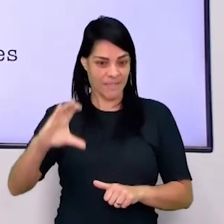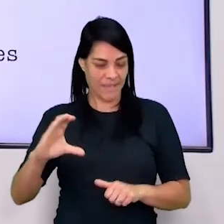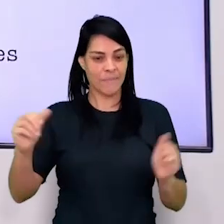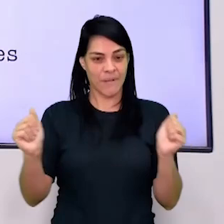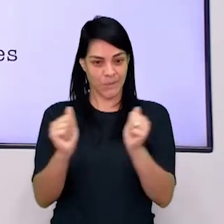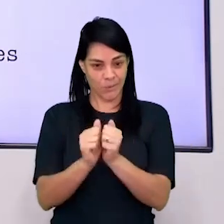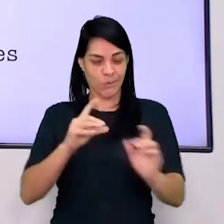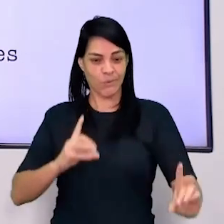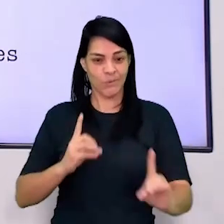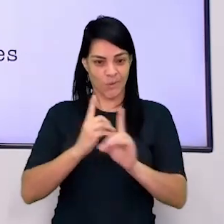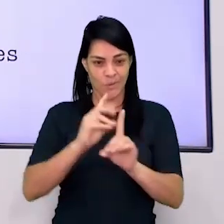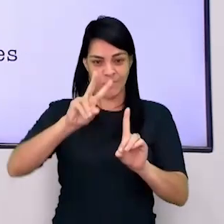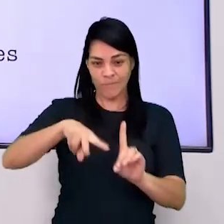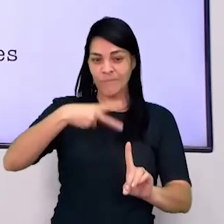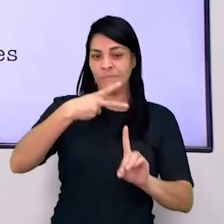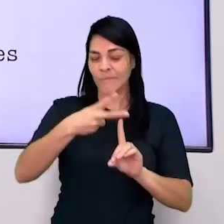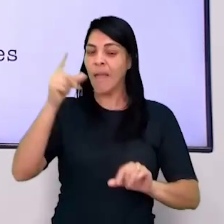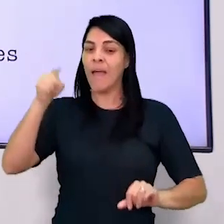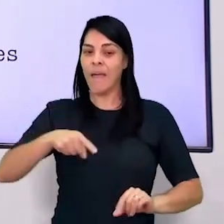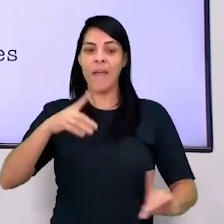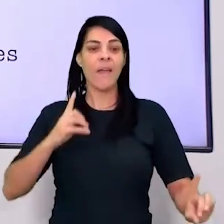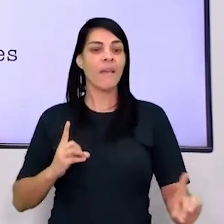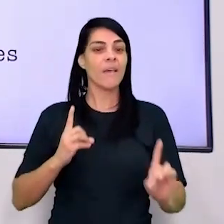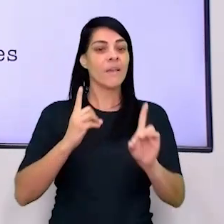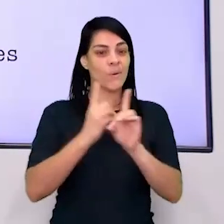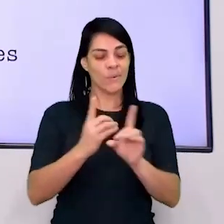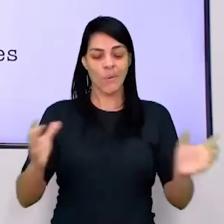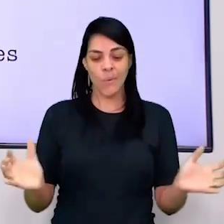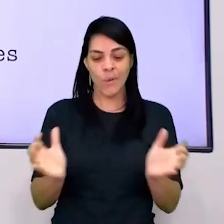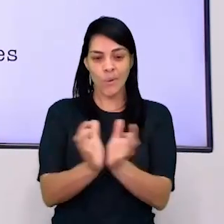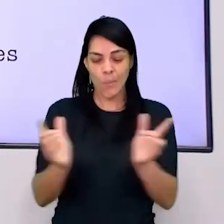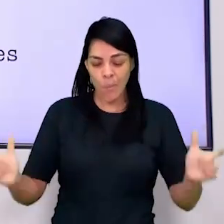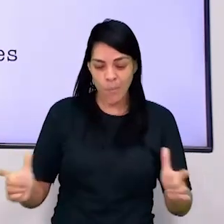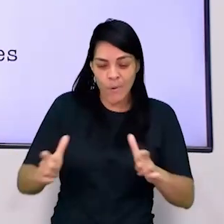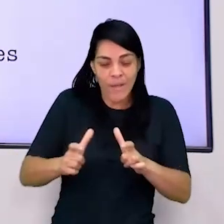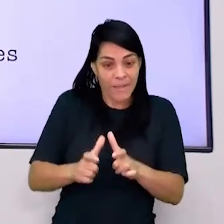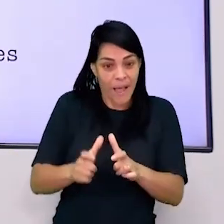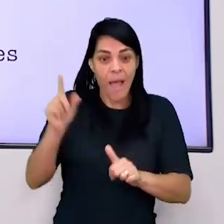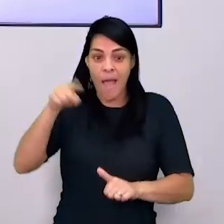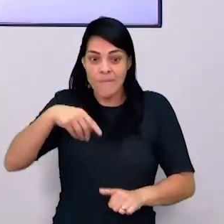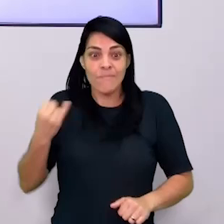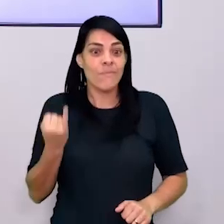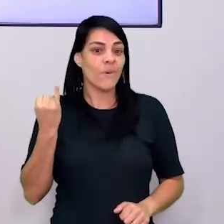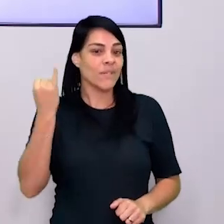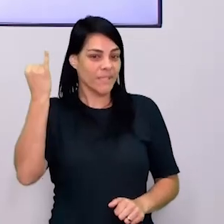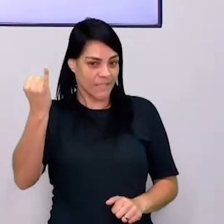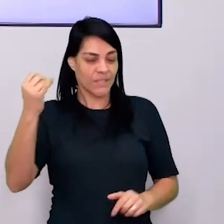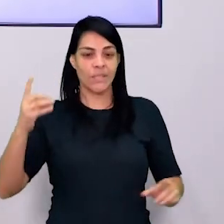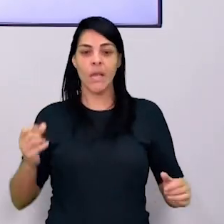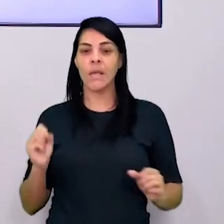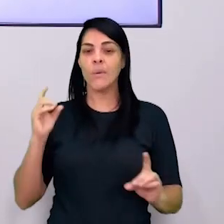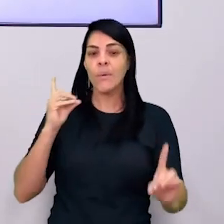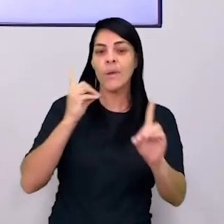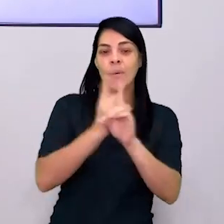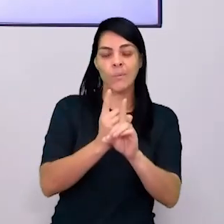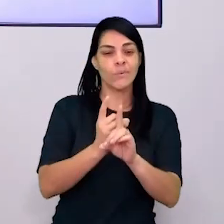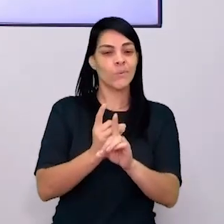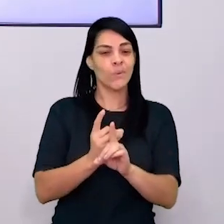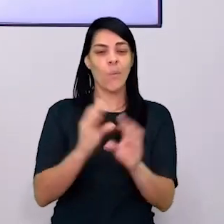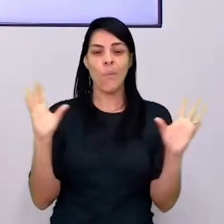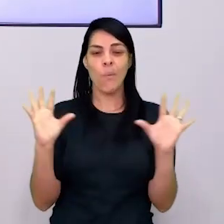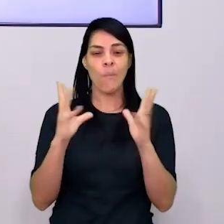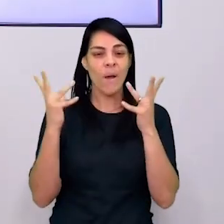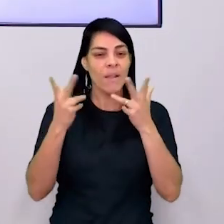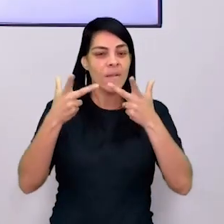os multiplicadores são encontros em grupos pequenos isso é muito importante são encontros gostosos e